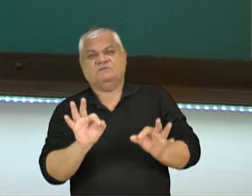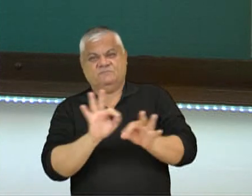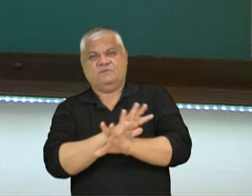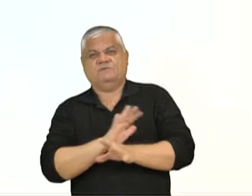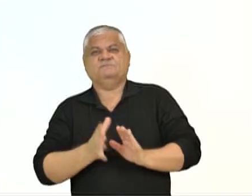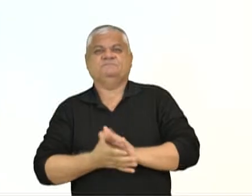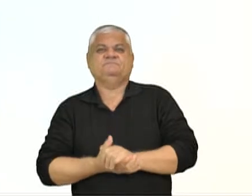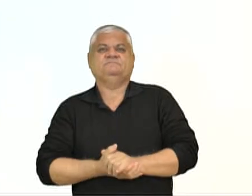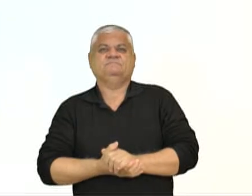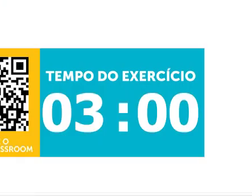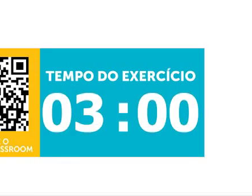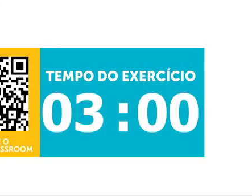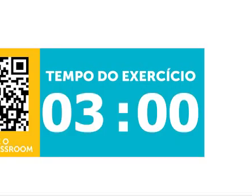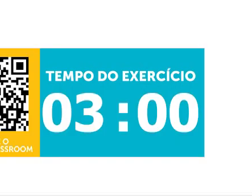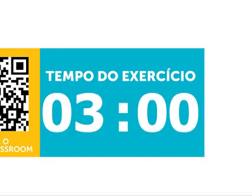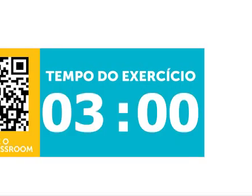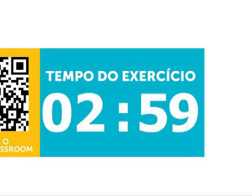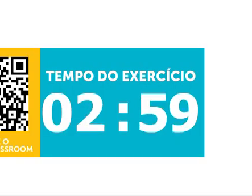completa.